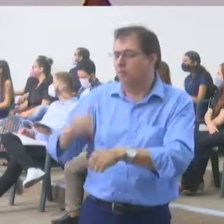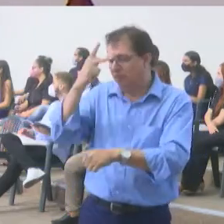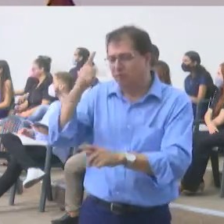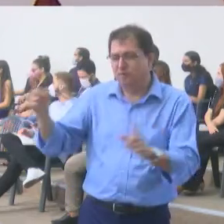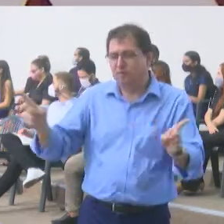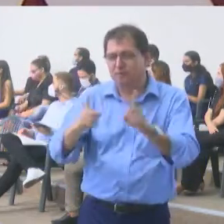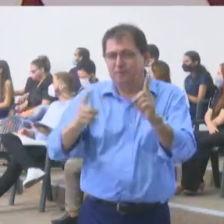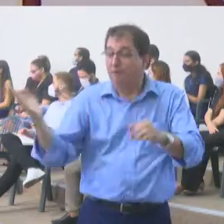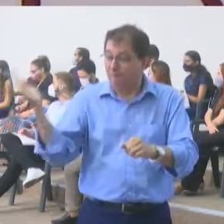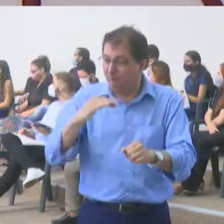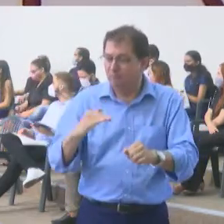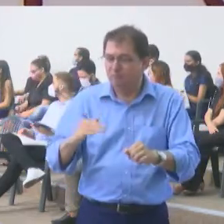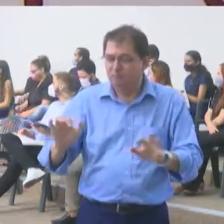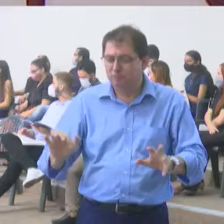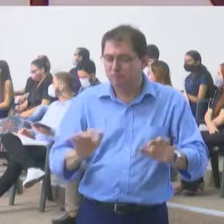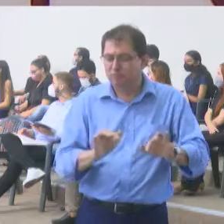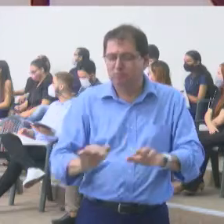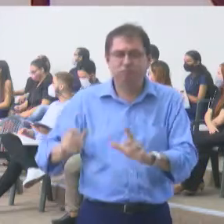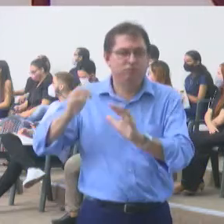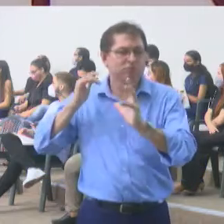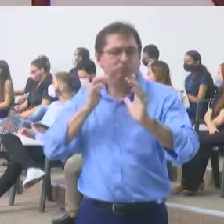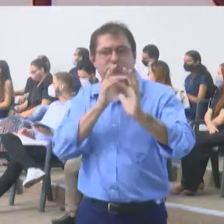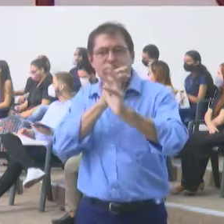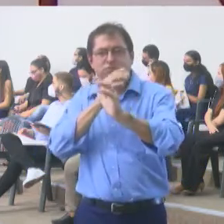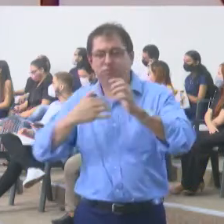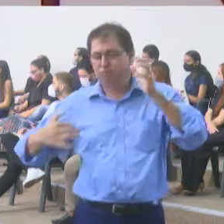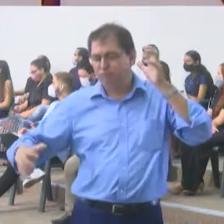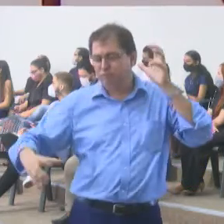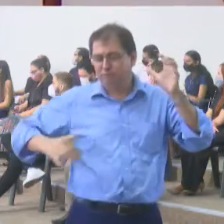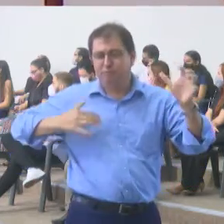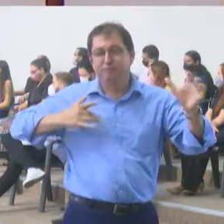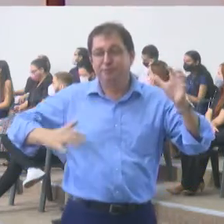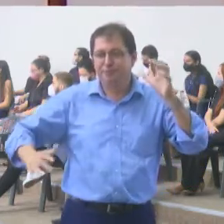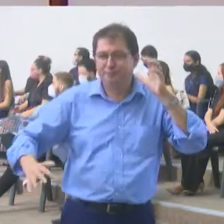lá vem a noiva, imagine só Ruth chegando. Isso.